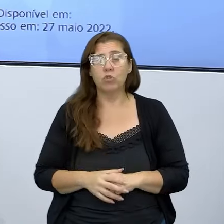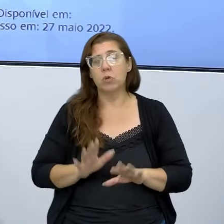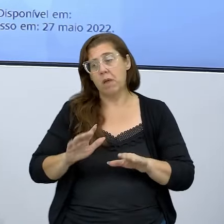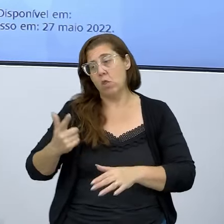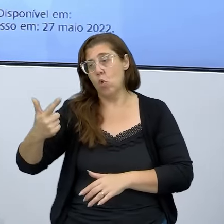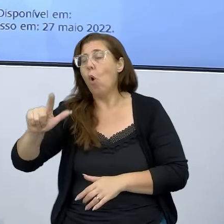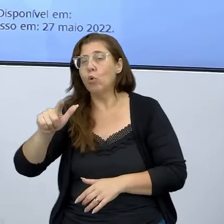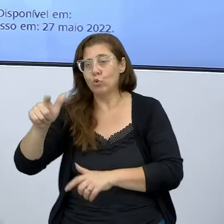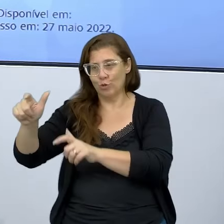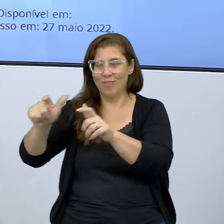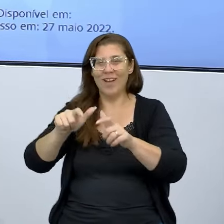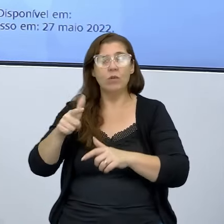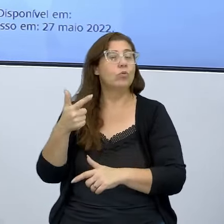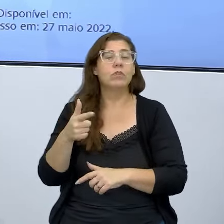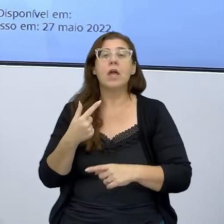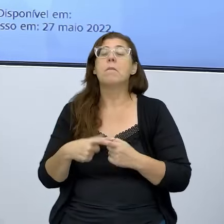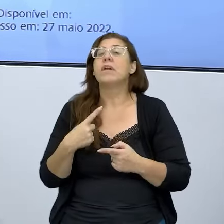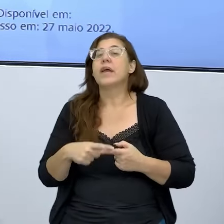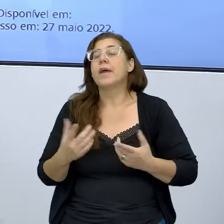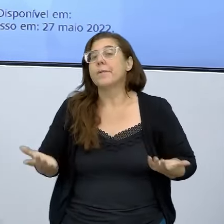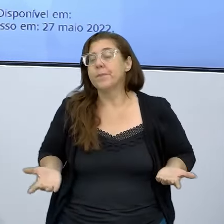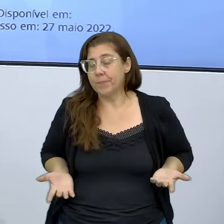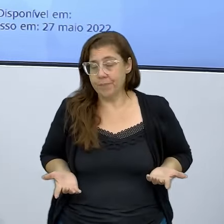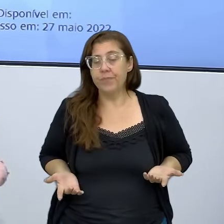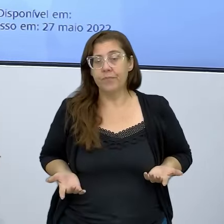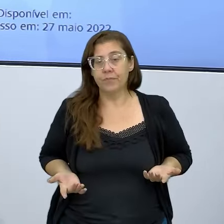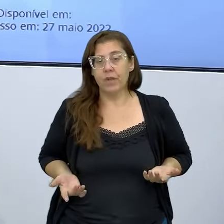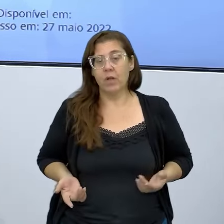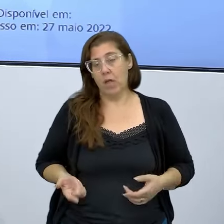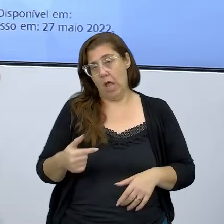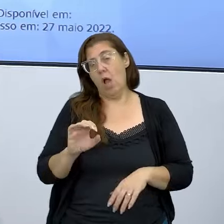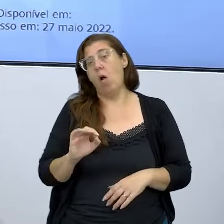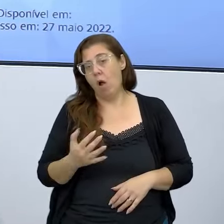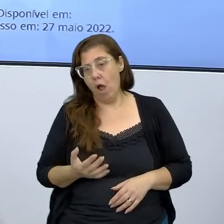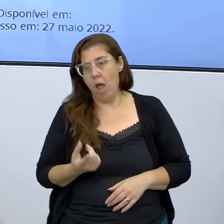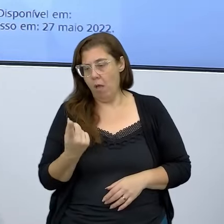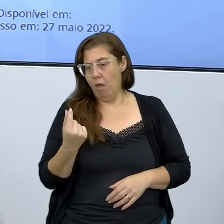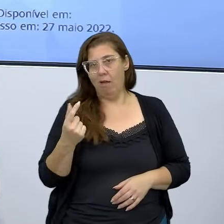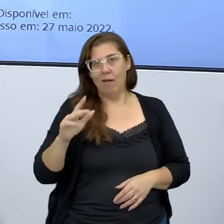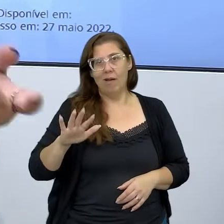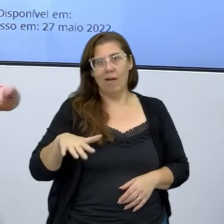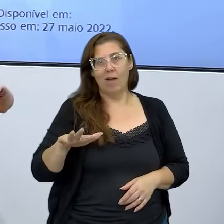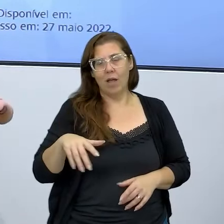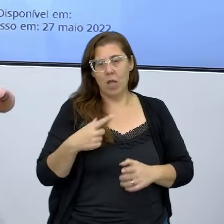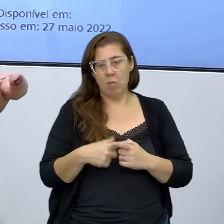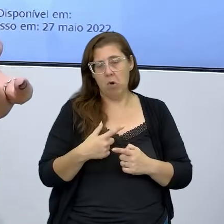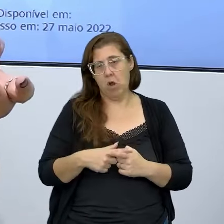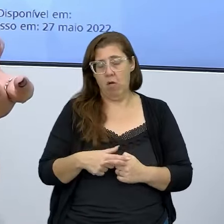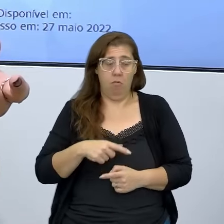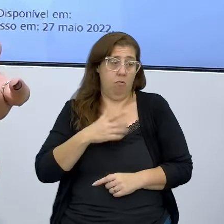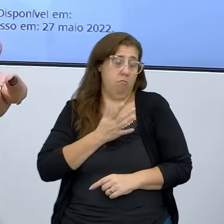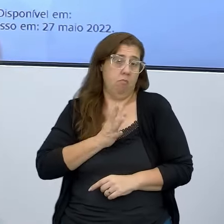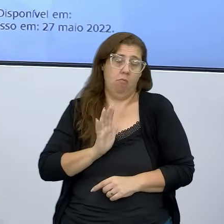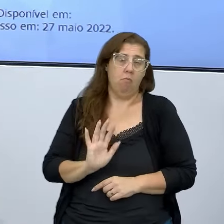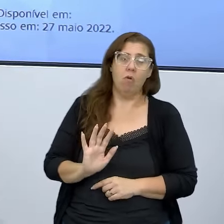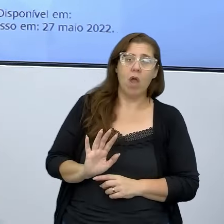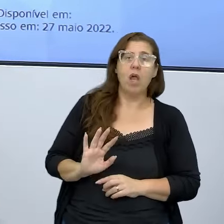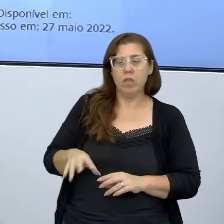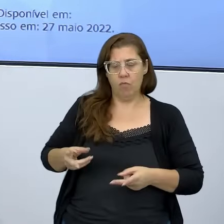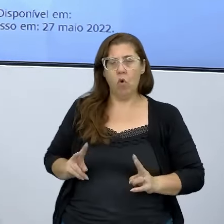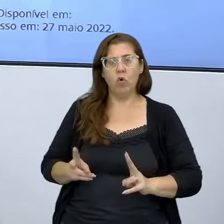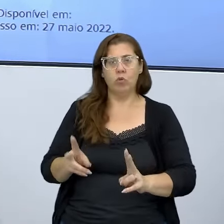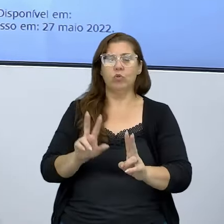não existem. Por causa que, justamente, eles funcionam, são mais baratos, porque ninguém quer, então... vamos